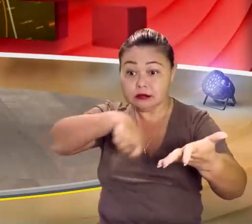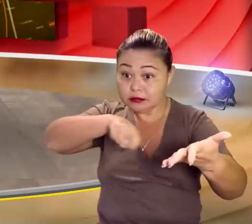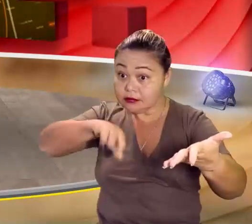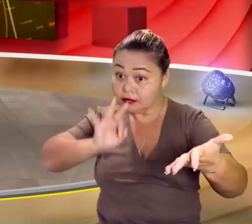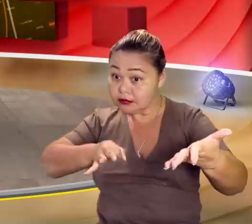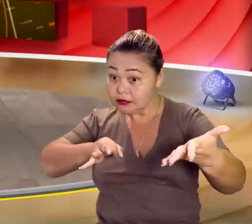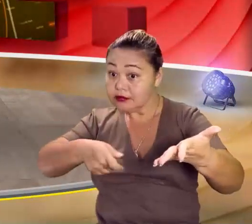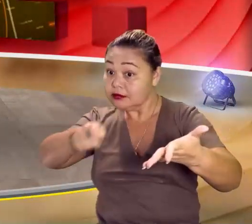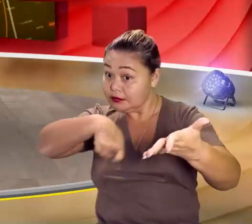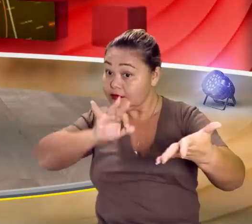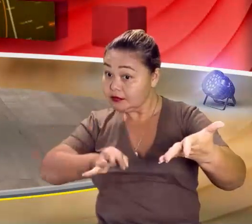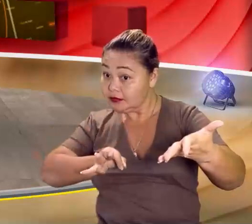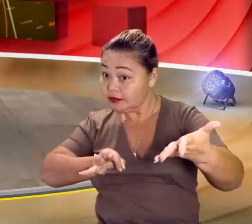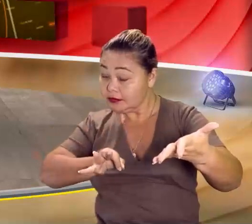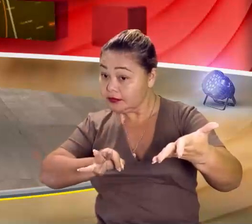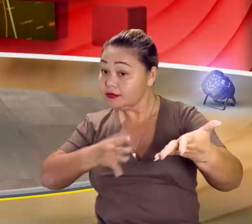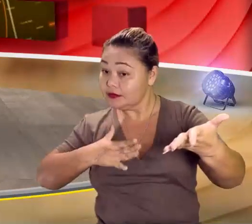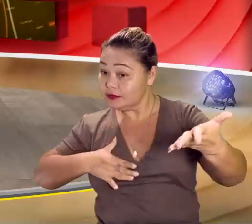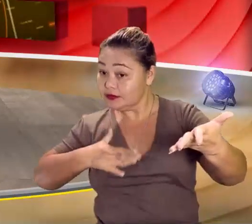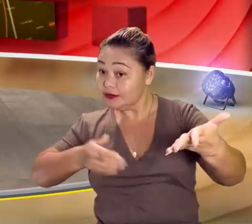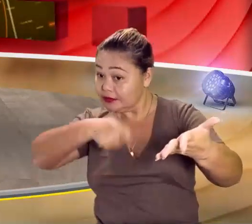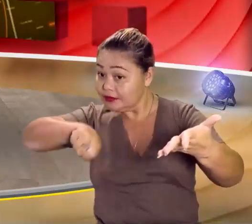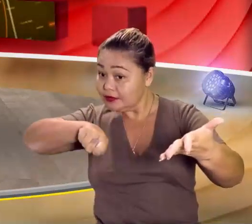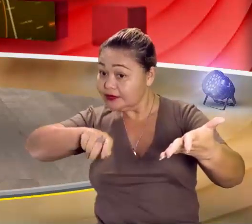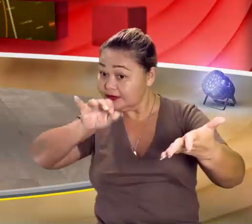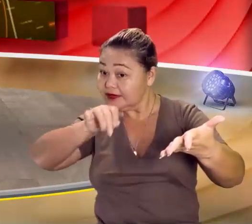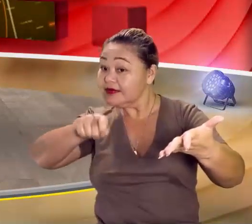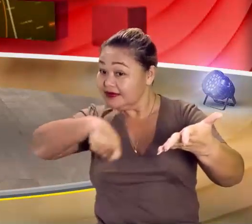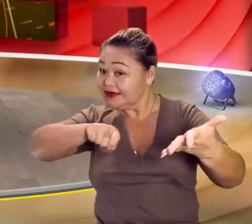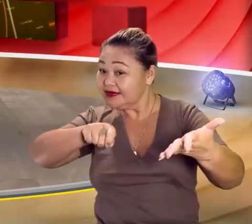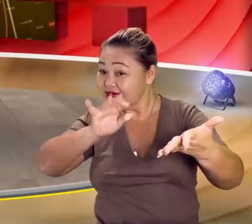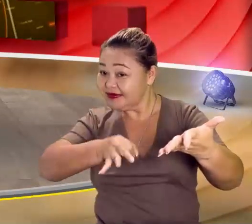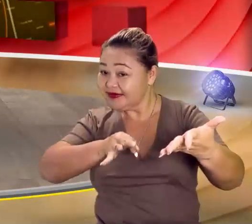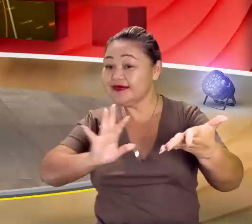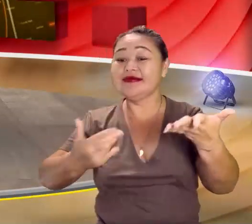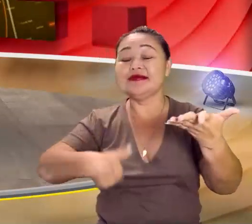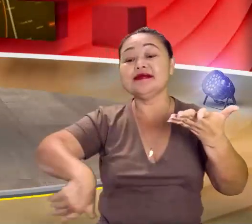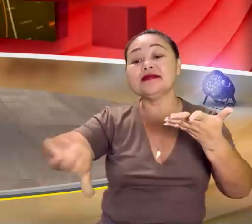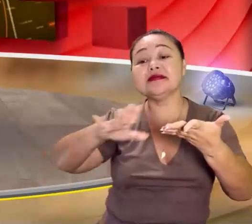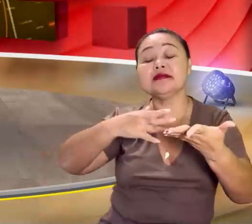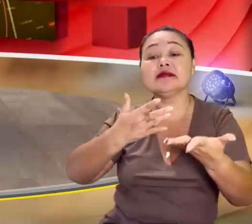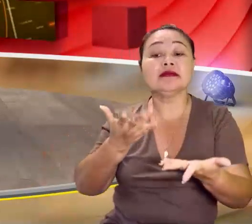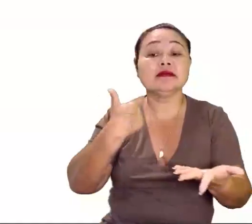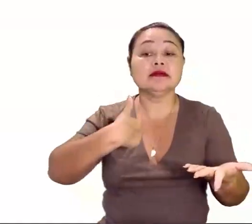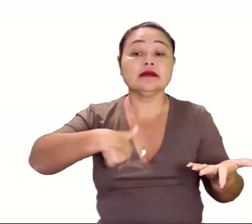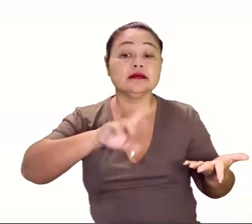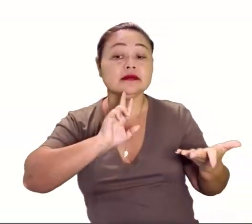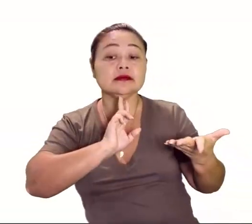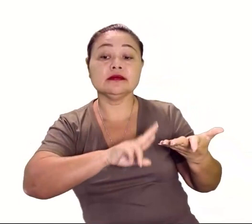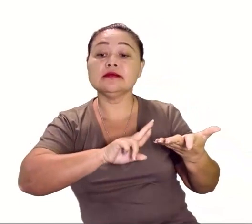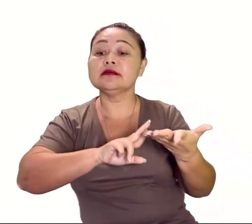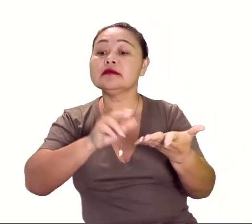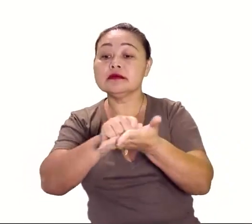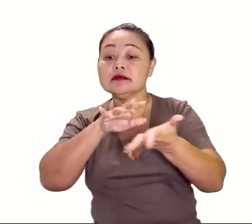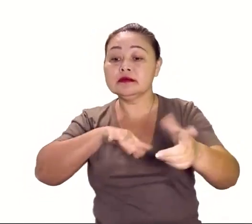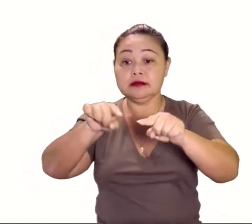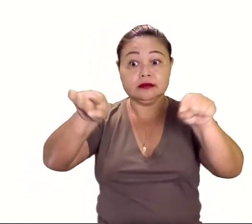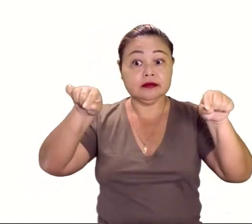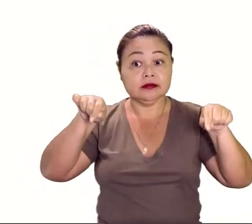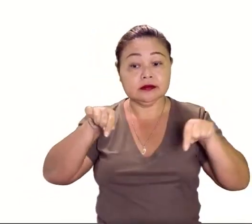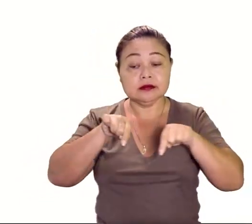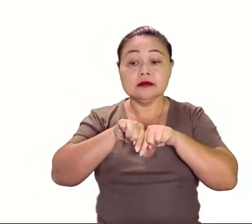certo? Tudo tranquilo? Tique. Vamos lá, então, as soluções das nossas atividades